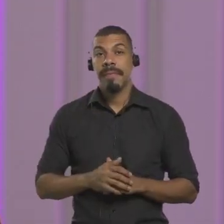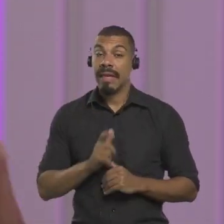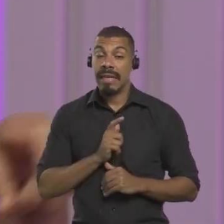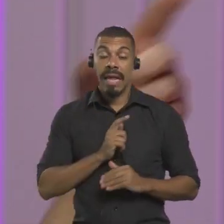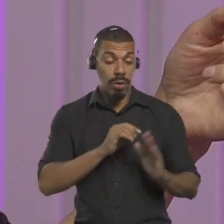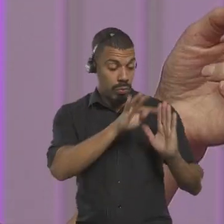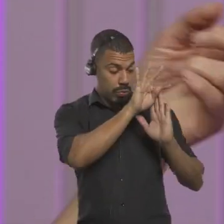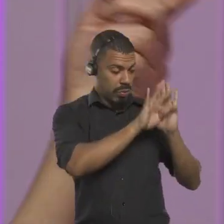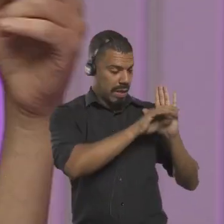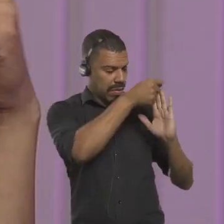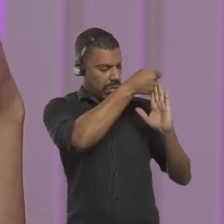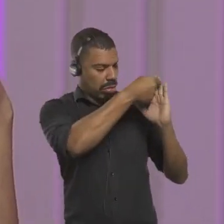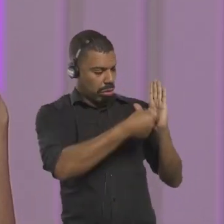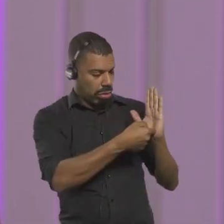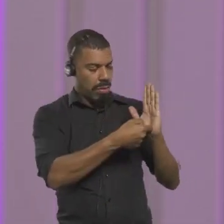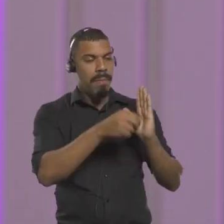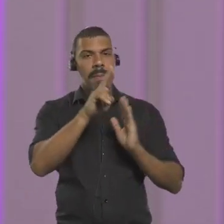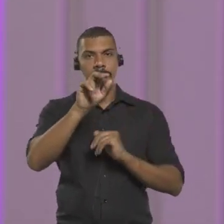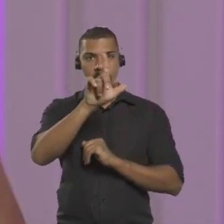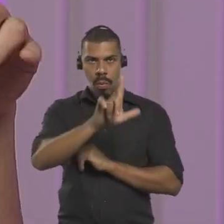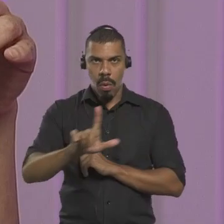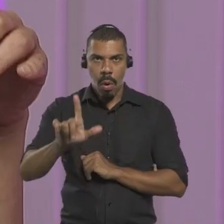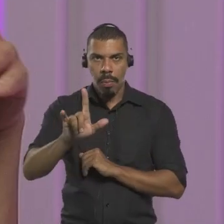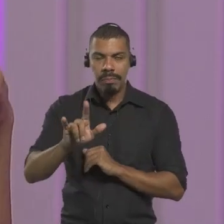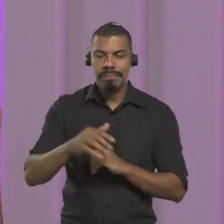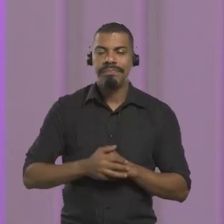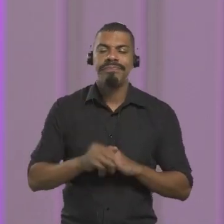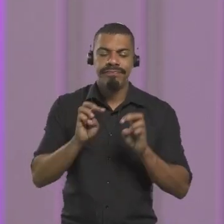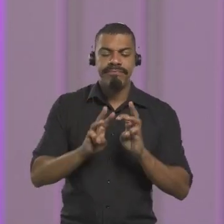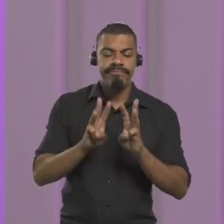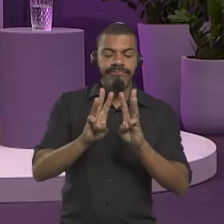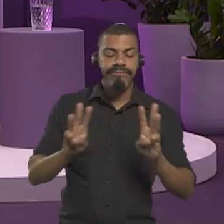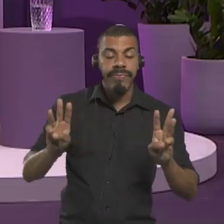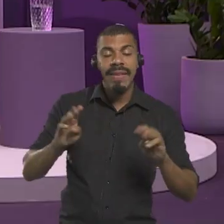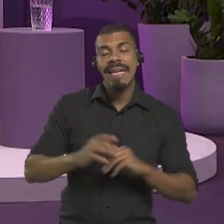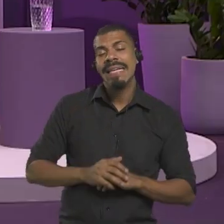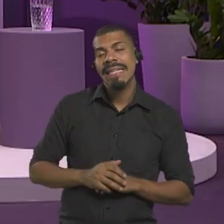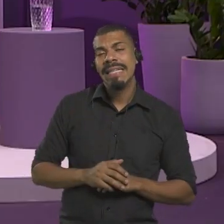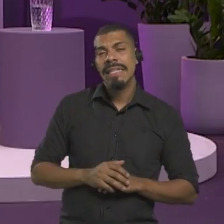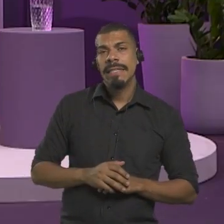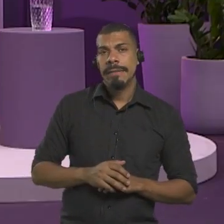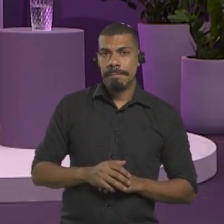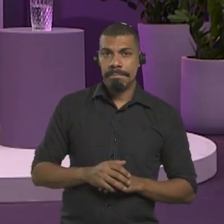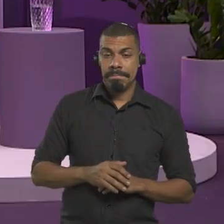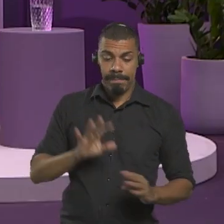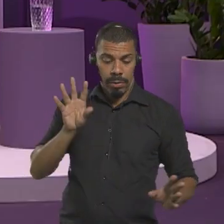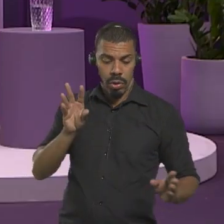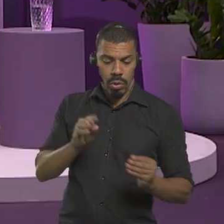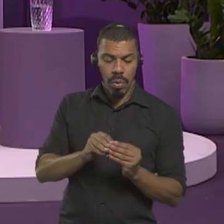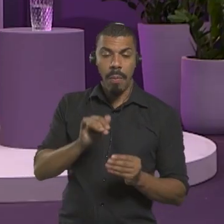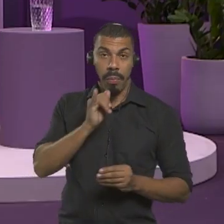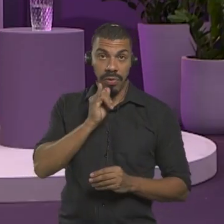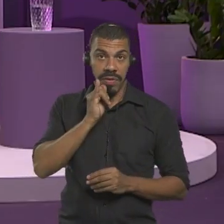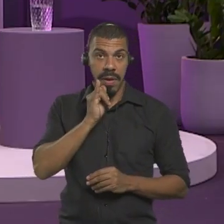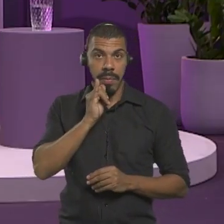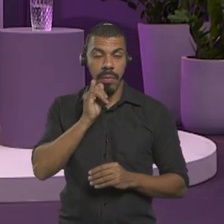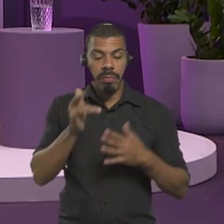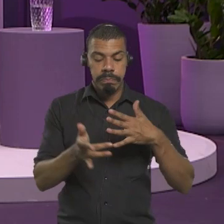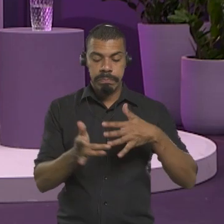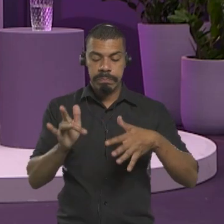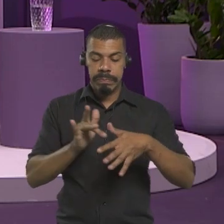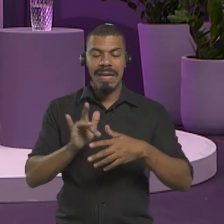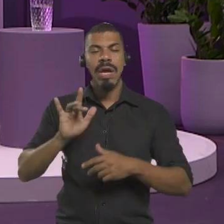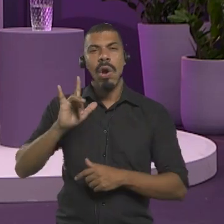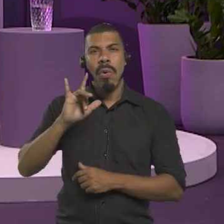que eu escrevi hoje para o UOL, estava te falando ali atrás, fala brevemente disso, de falando do Instagram, vai, que é um lugar onde, que acho que é